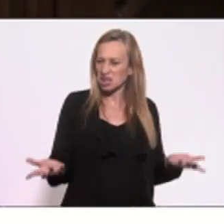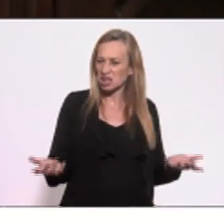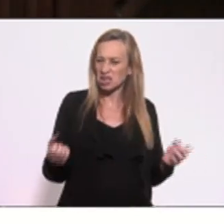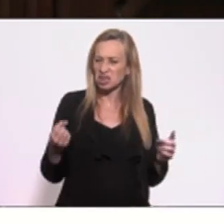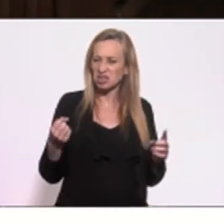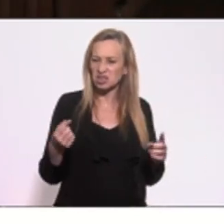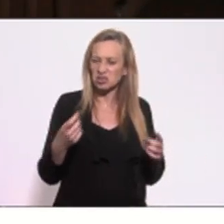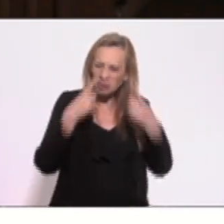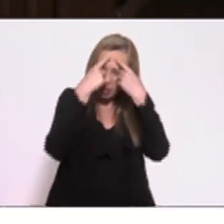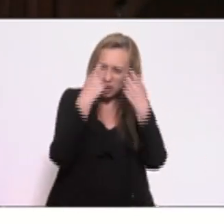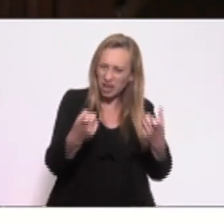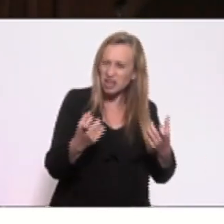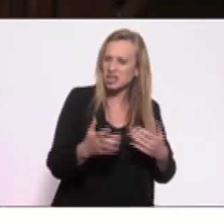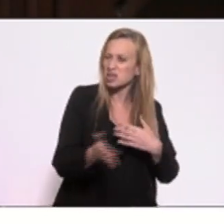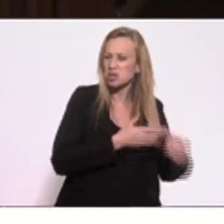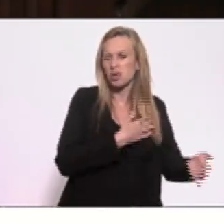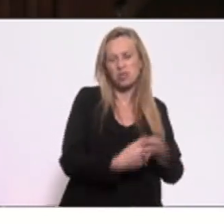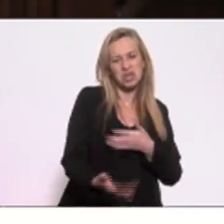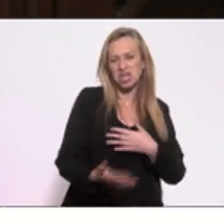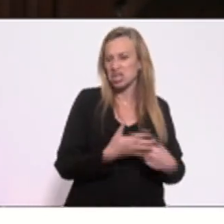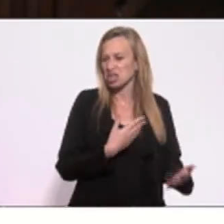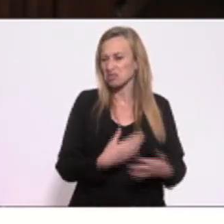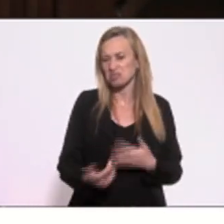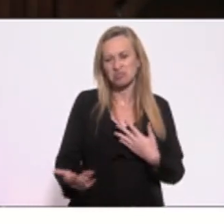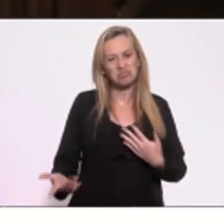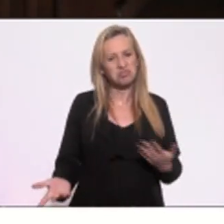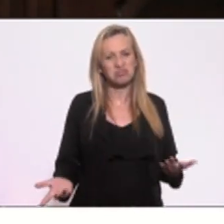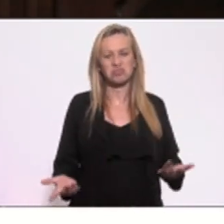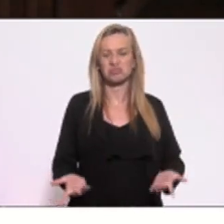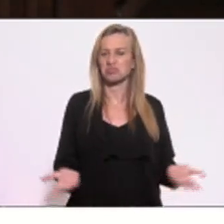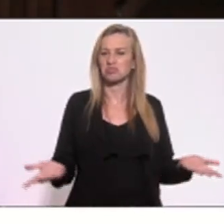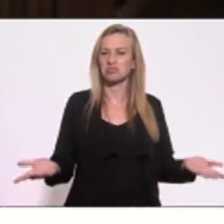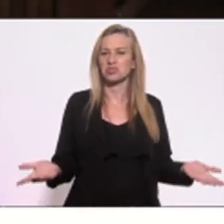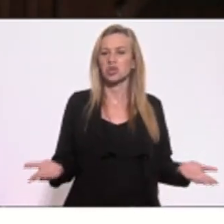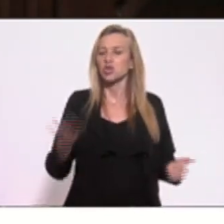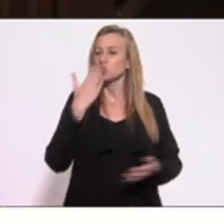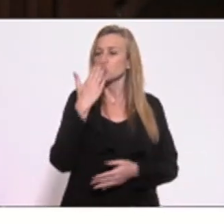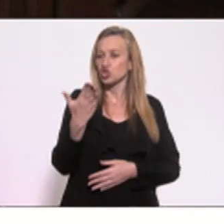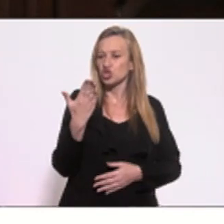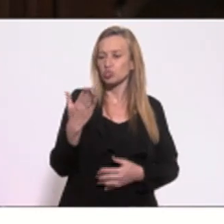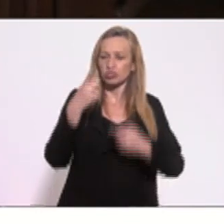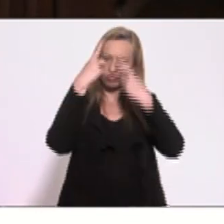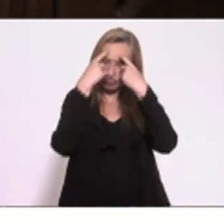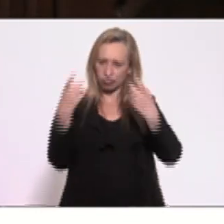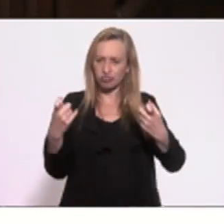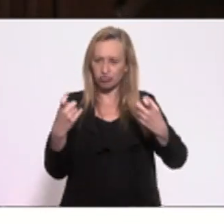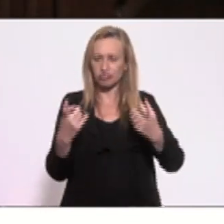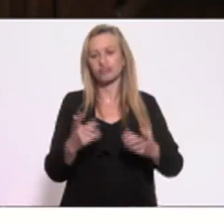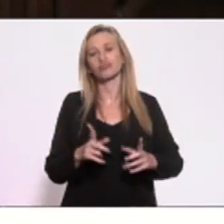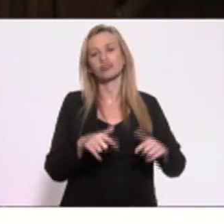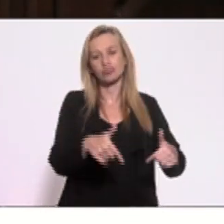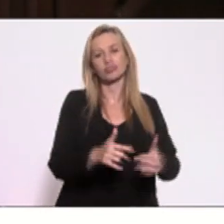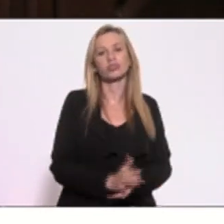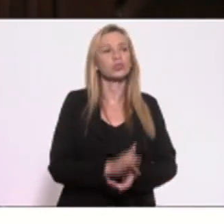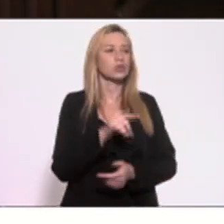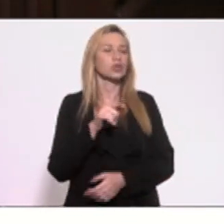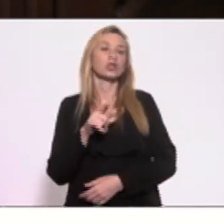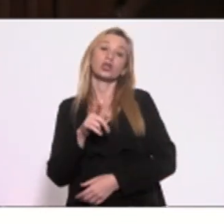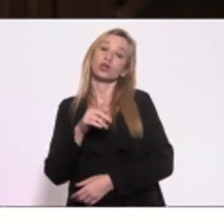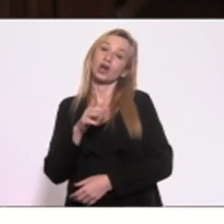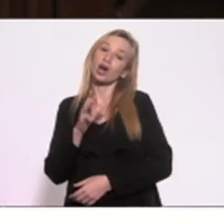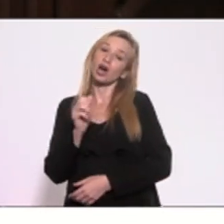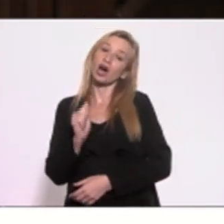agressões, de violência, qualquer que seja digamos, o tipo de violência adotado. No caso do Augusto